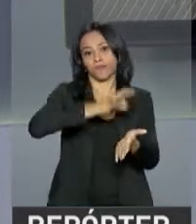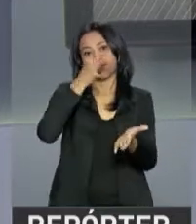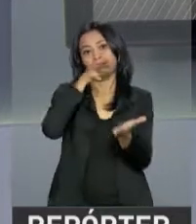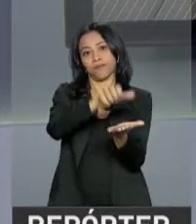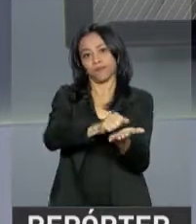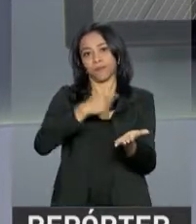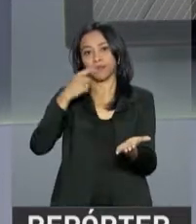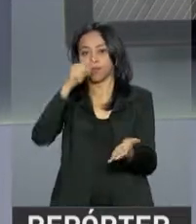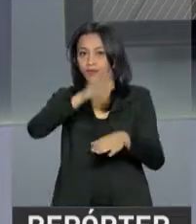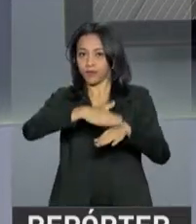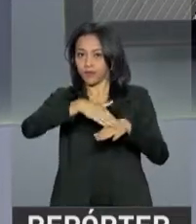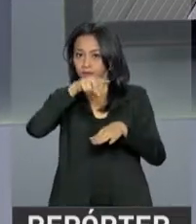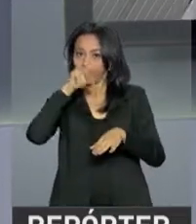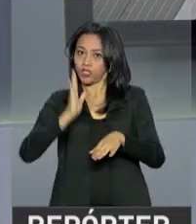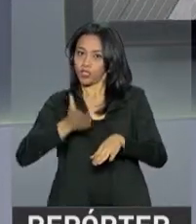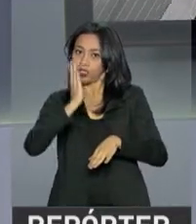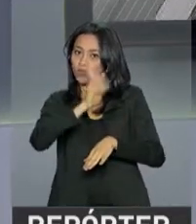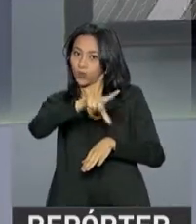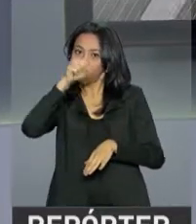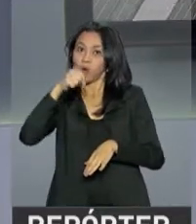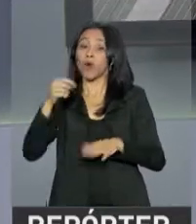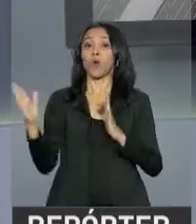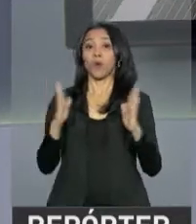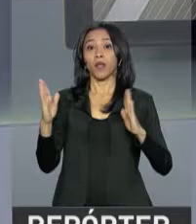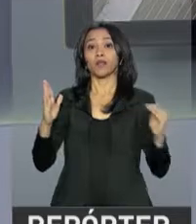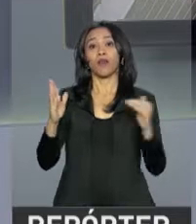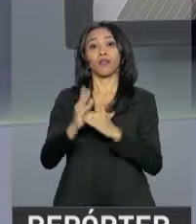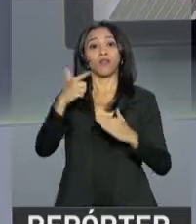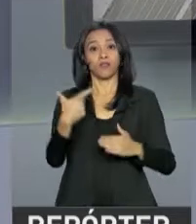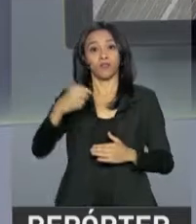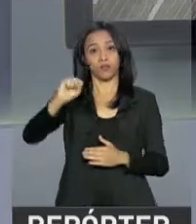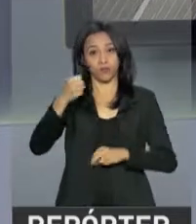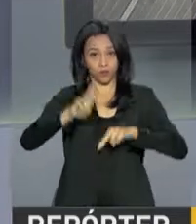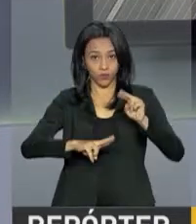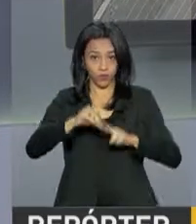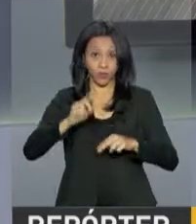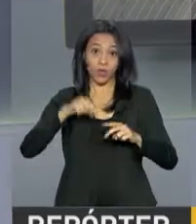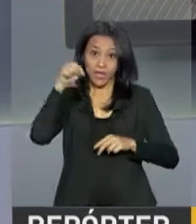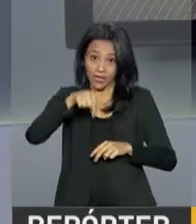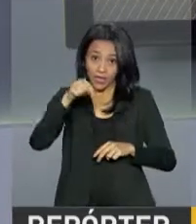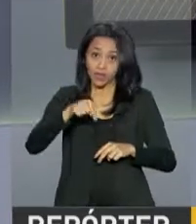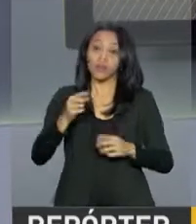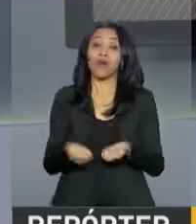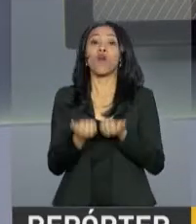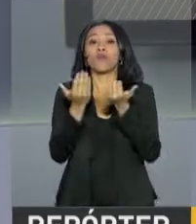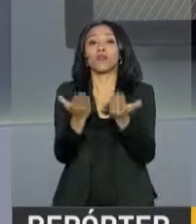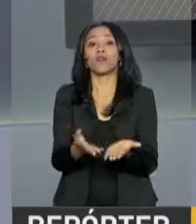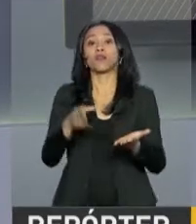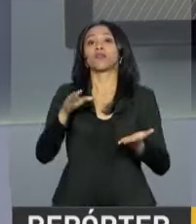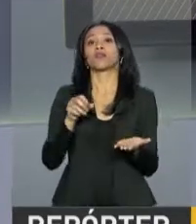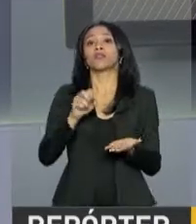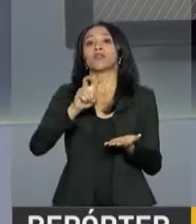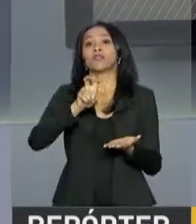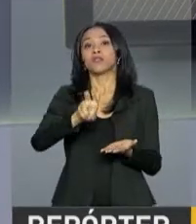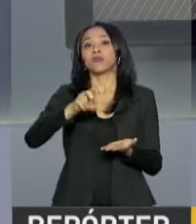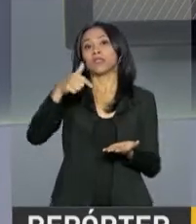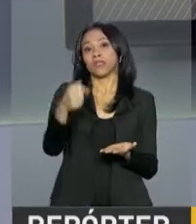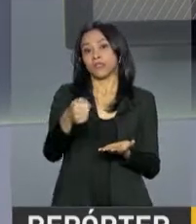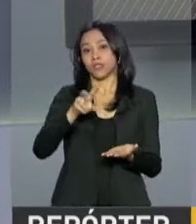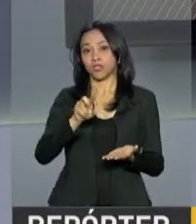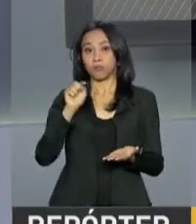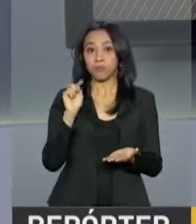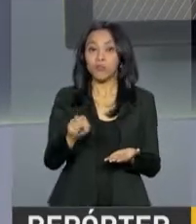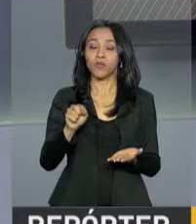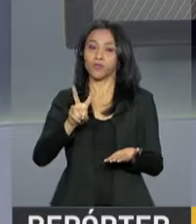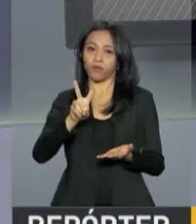O prazo vai até 28 de junho. Nesta edição do SISU, estão sendo ofertadas 57 mil vagas em 68